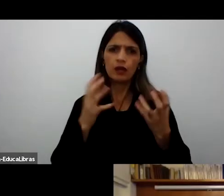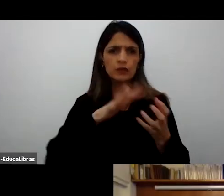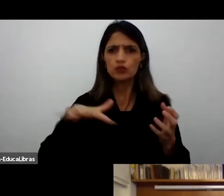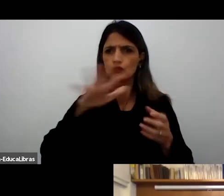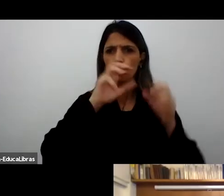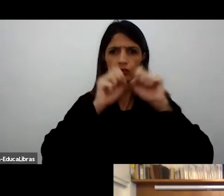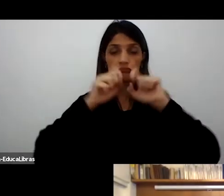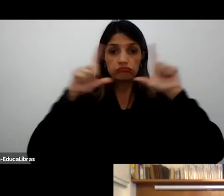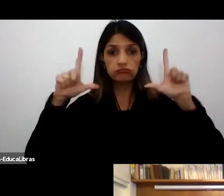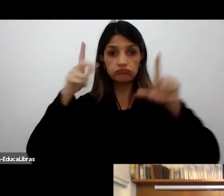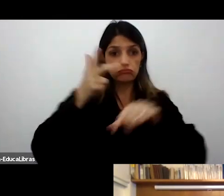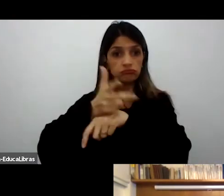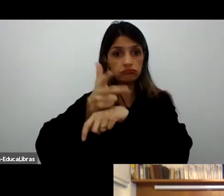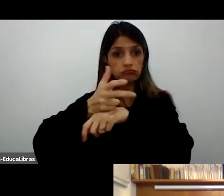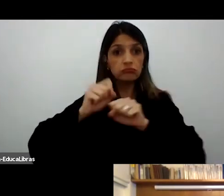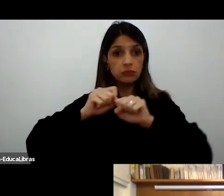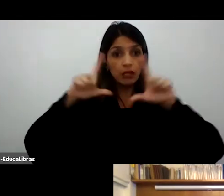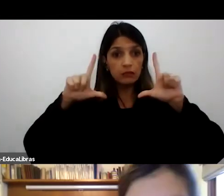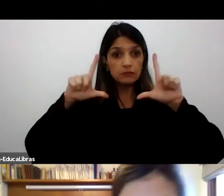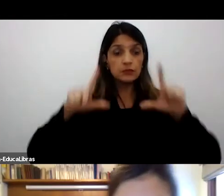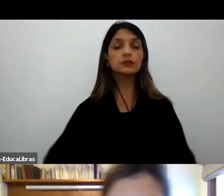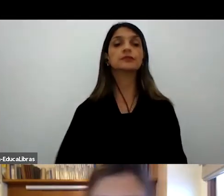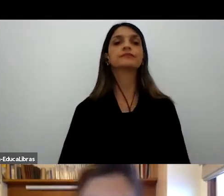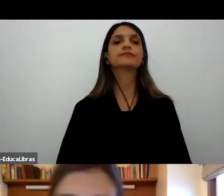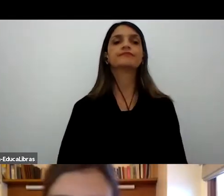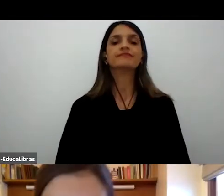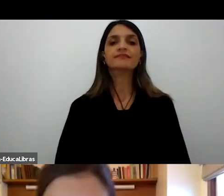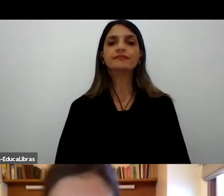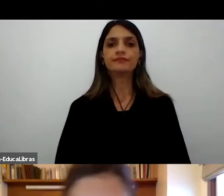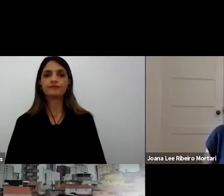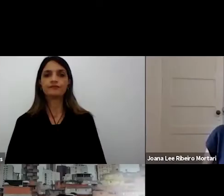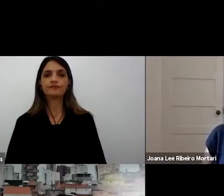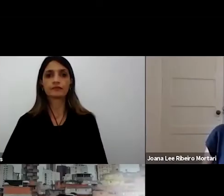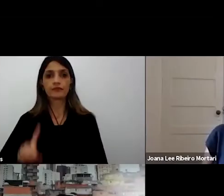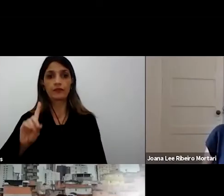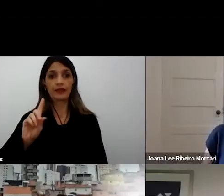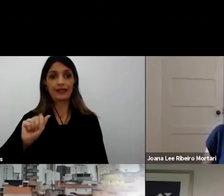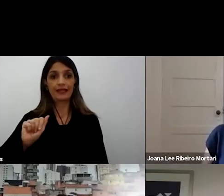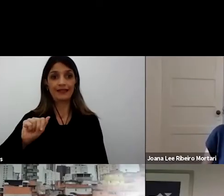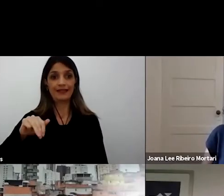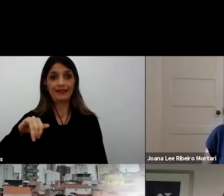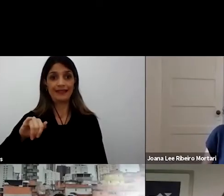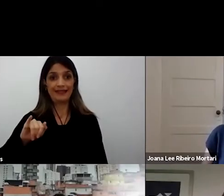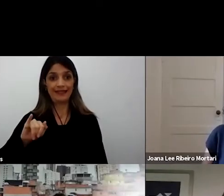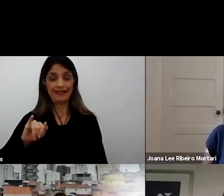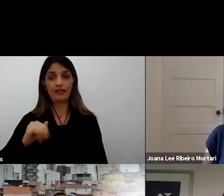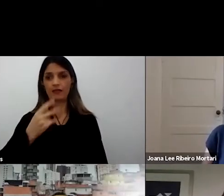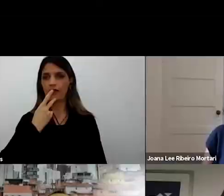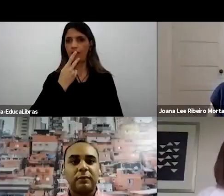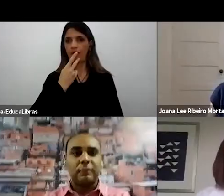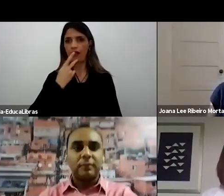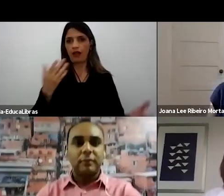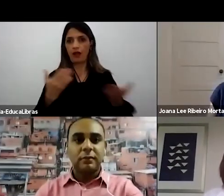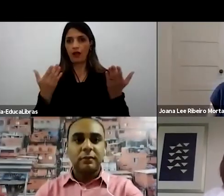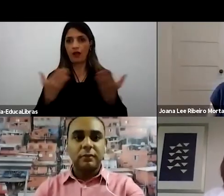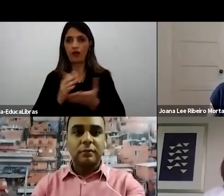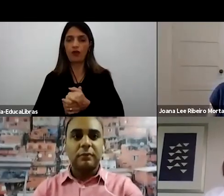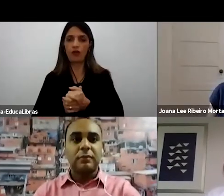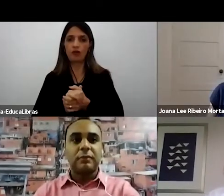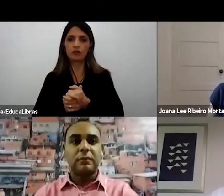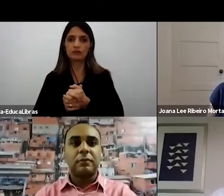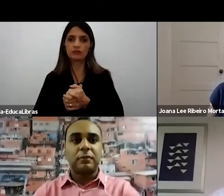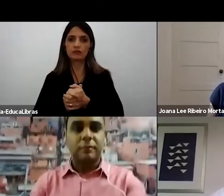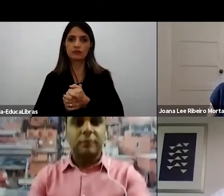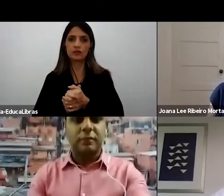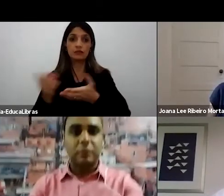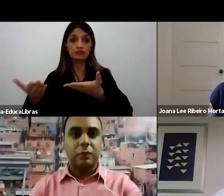agora. E eu vou pedir para. Eu vou passar a palavra para a Dani, para ela trazer para a